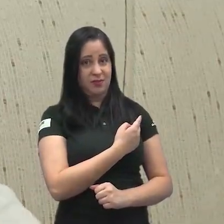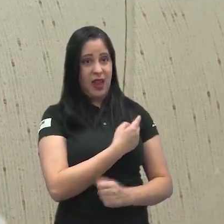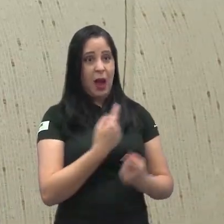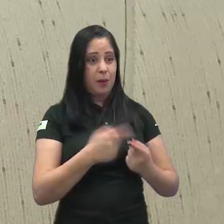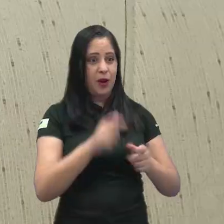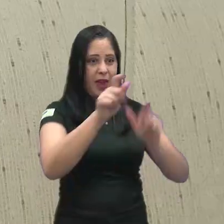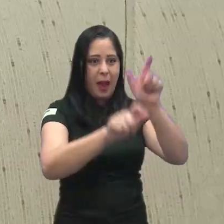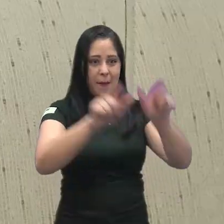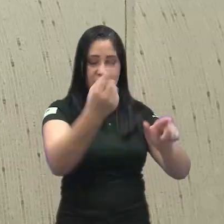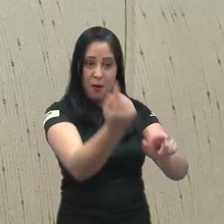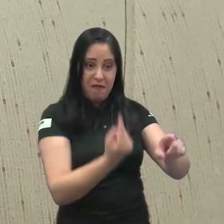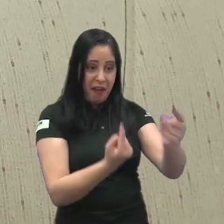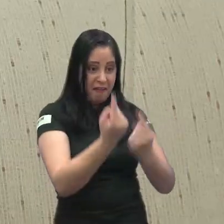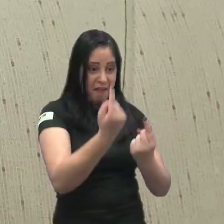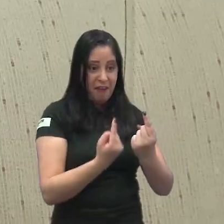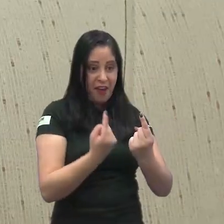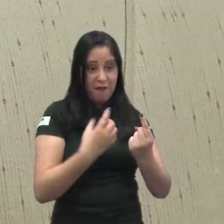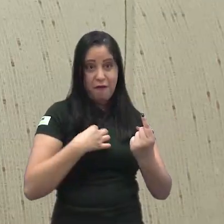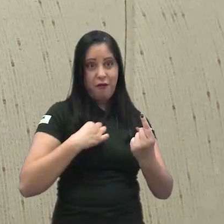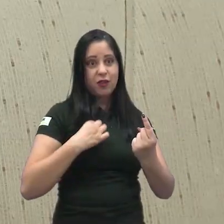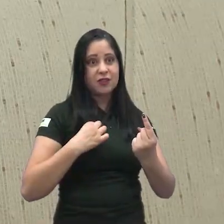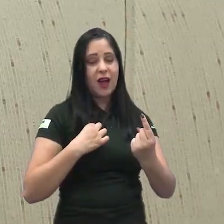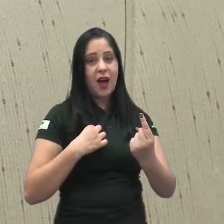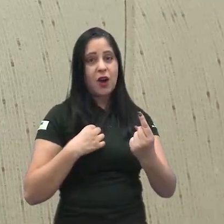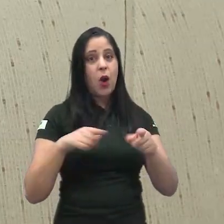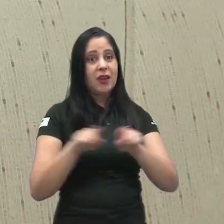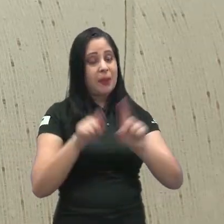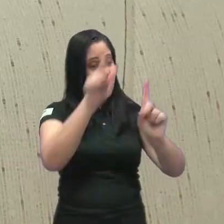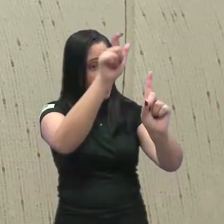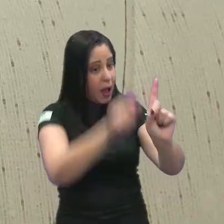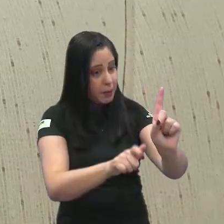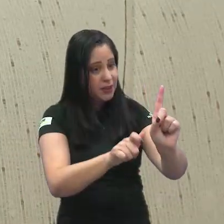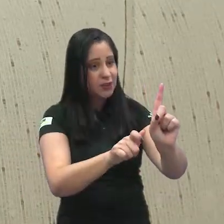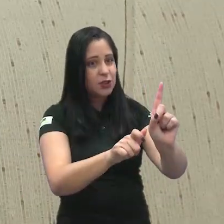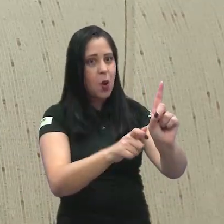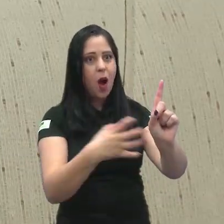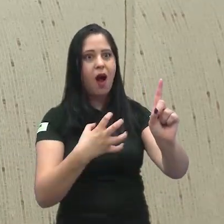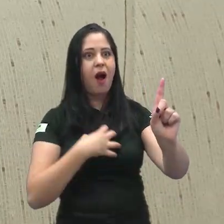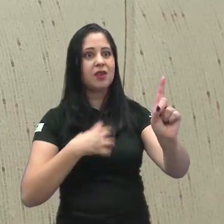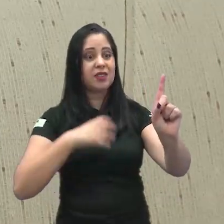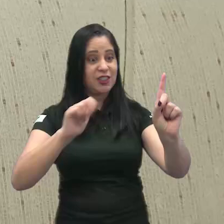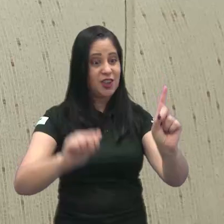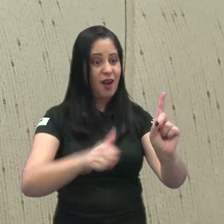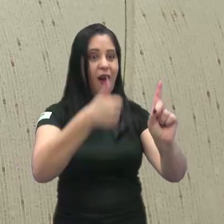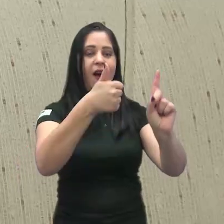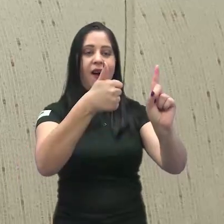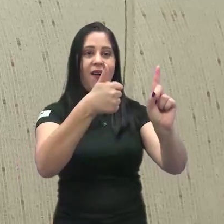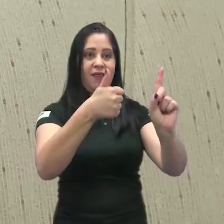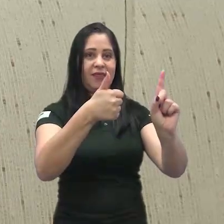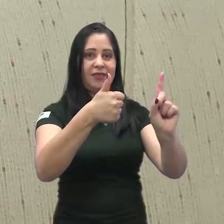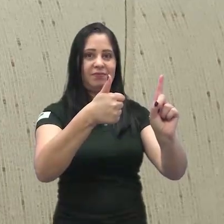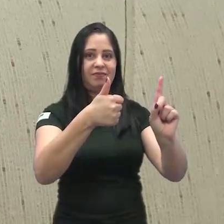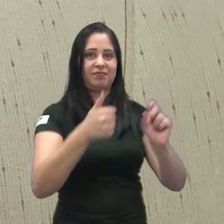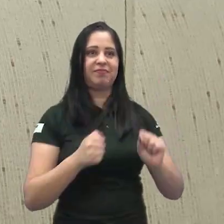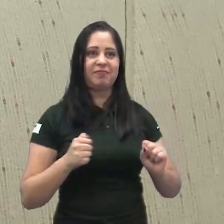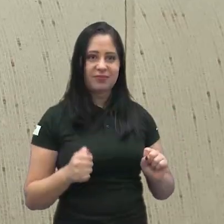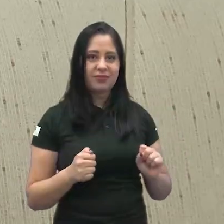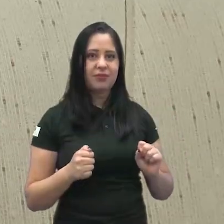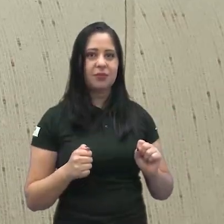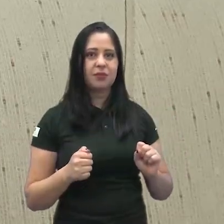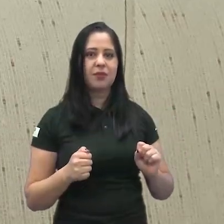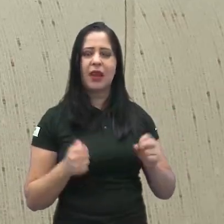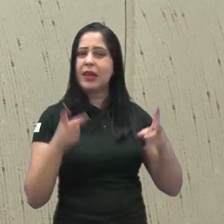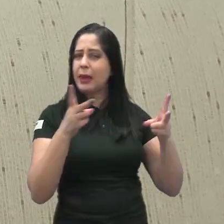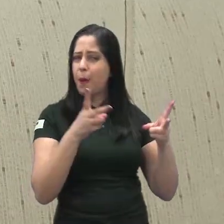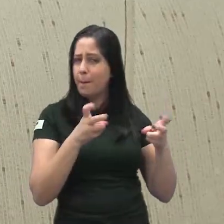né, desses voluntários, né, e ao mesmo tempo para a própria pessoa que é voluntária. Eu penso e também vejo em